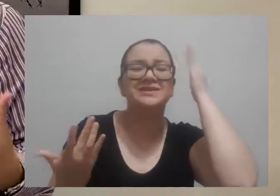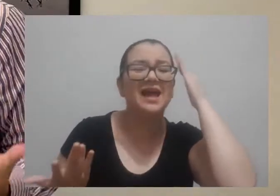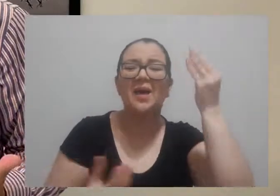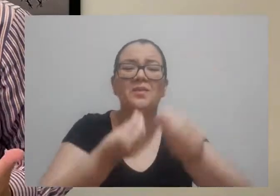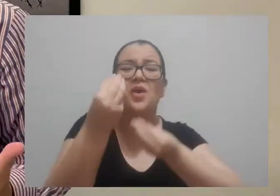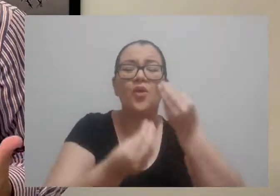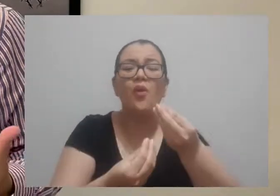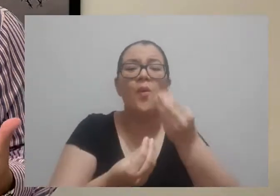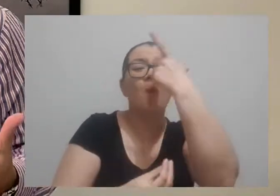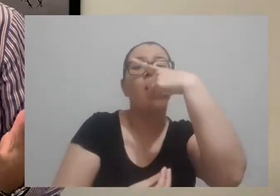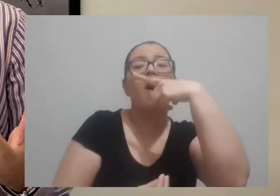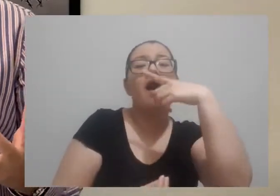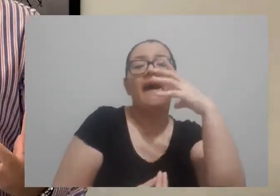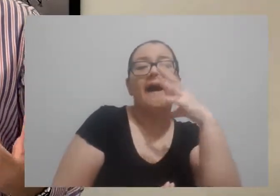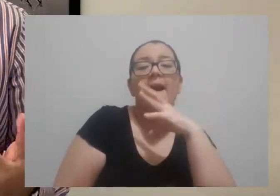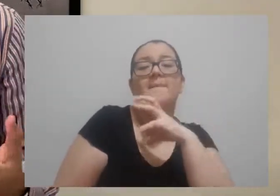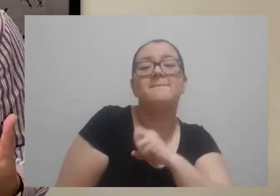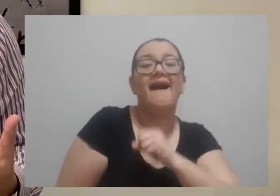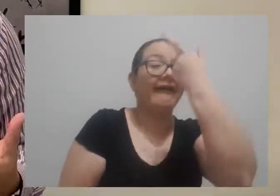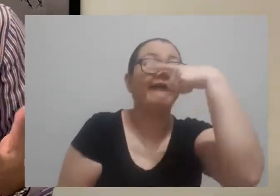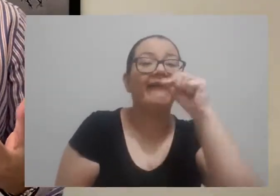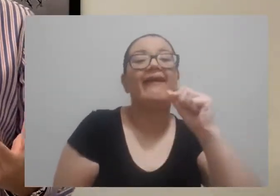não diz apenas para que a gente